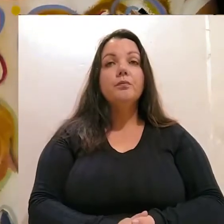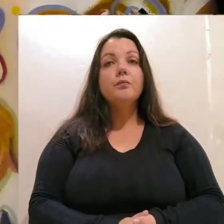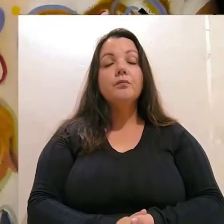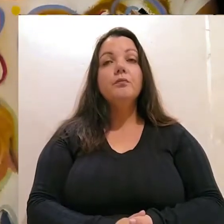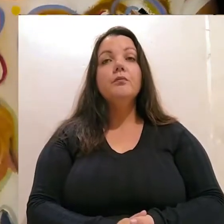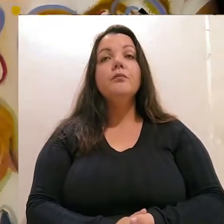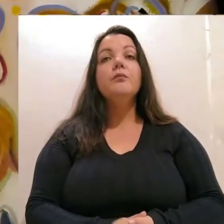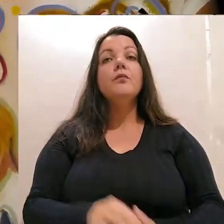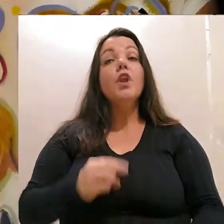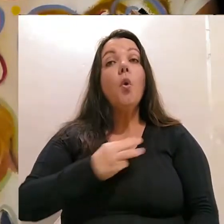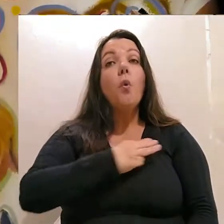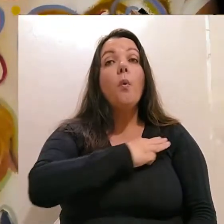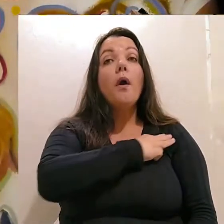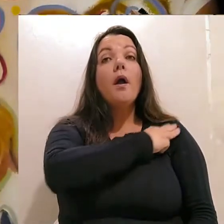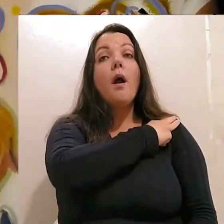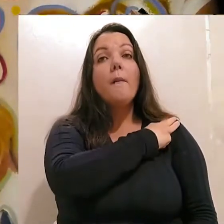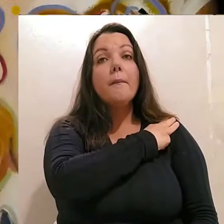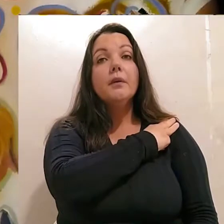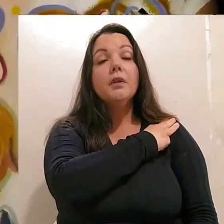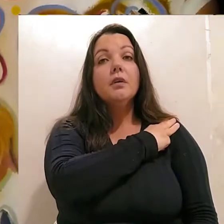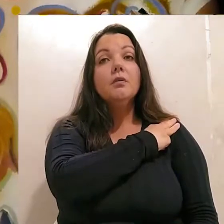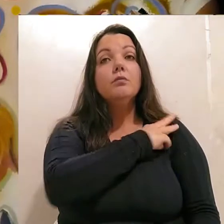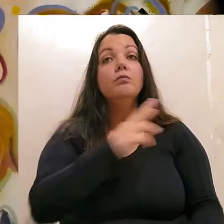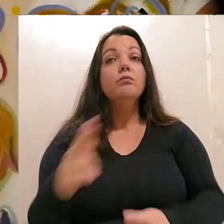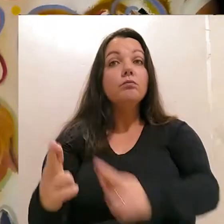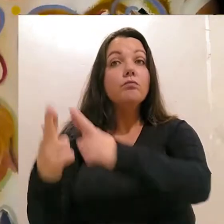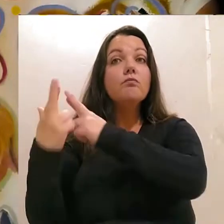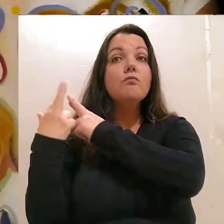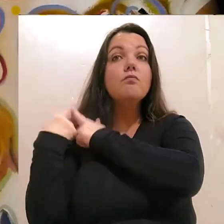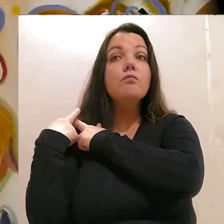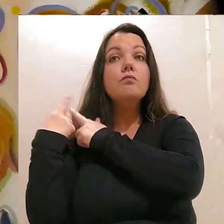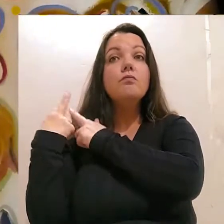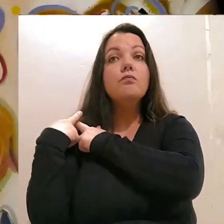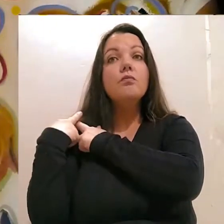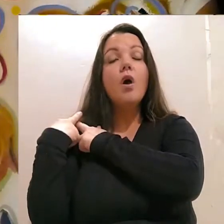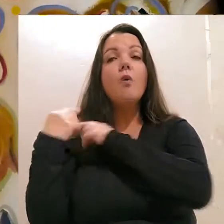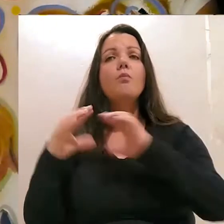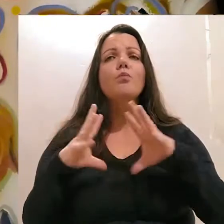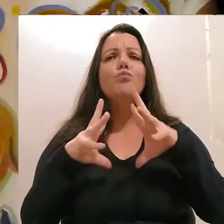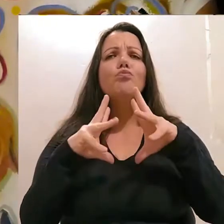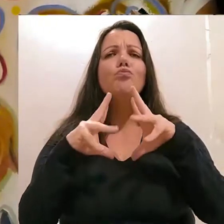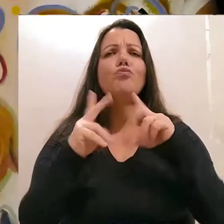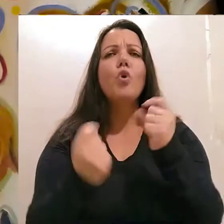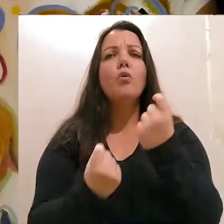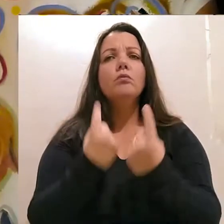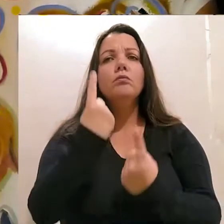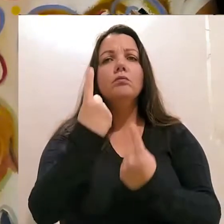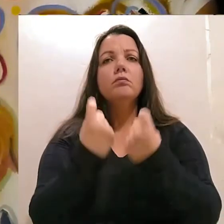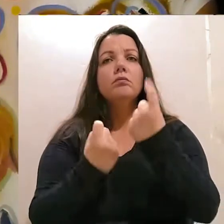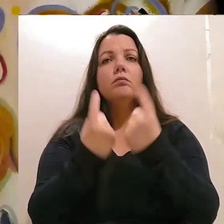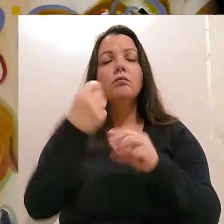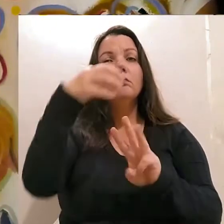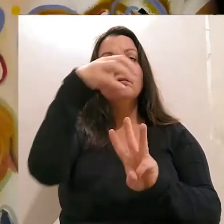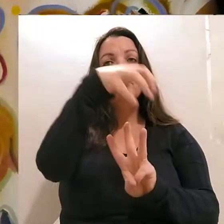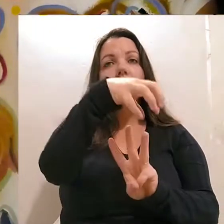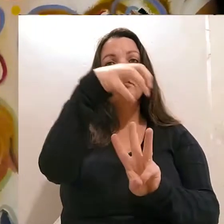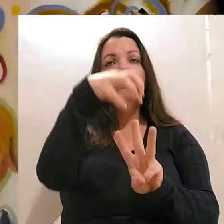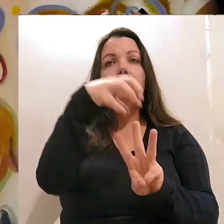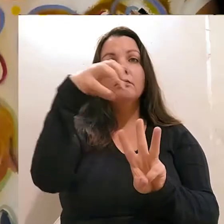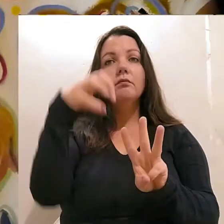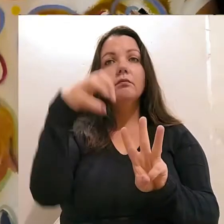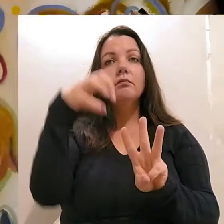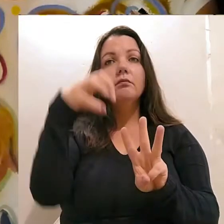é sem dúvida o capitão é é o responsável né pelo por toda a folia de reis né